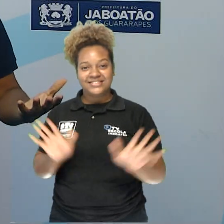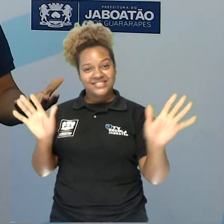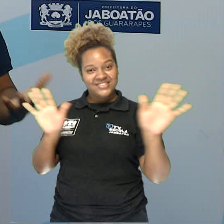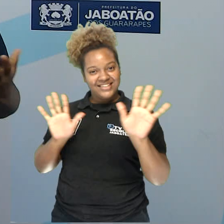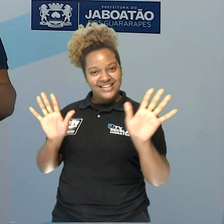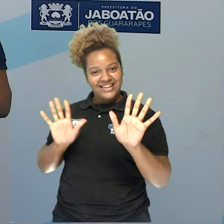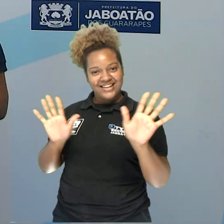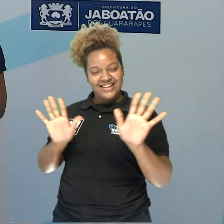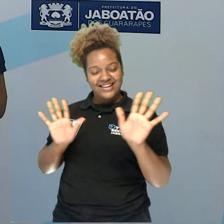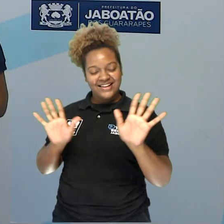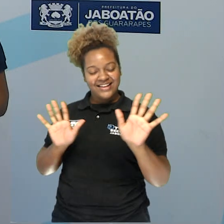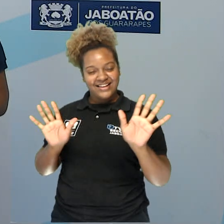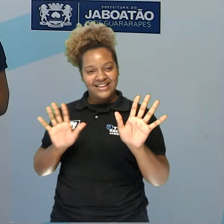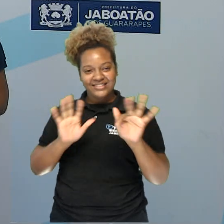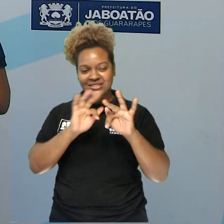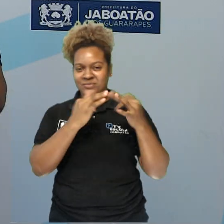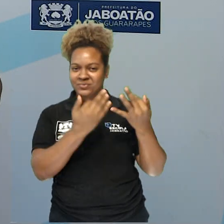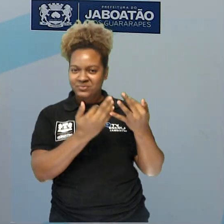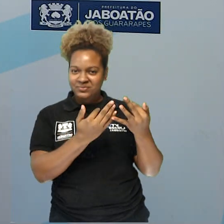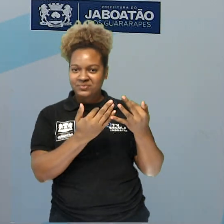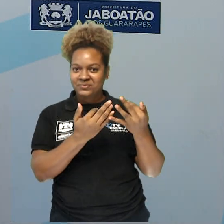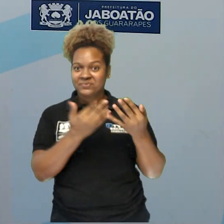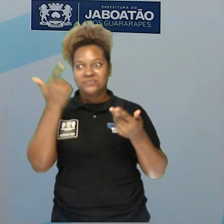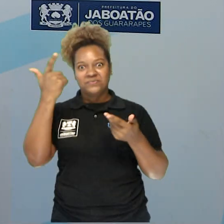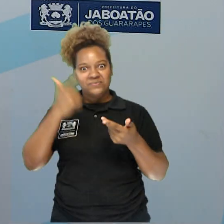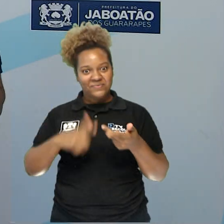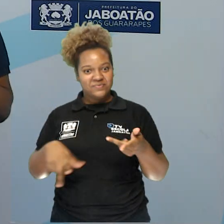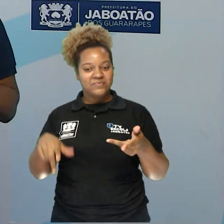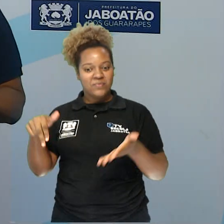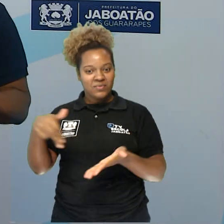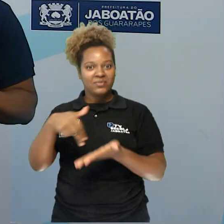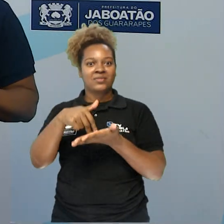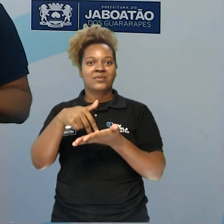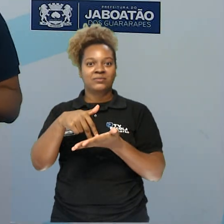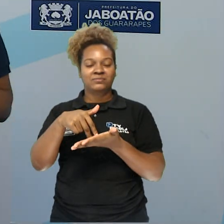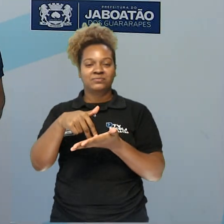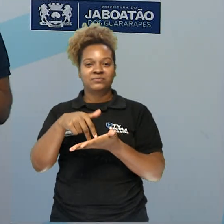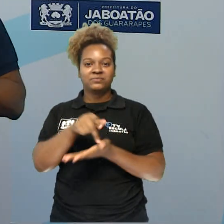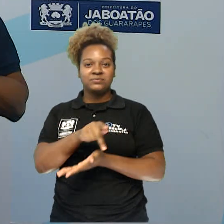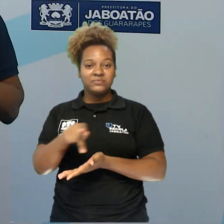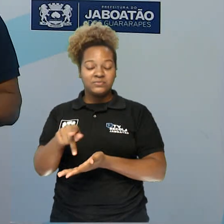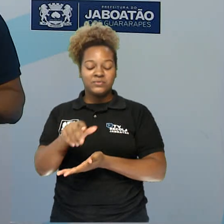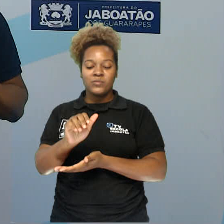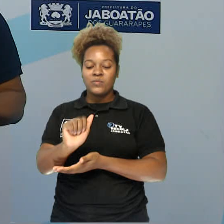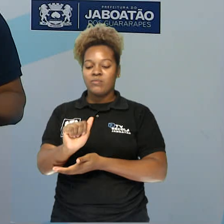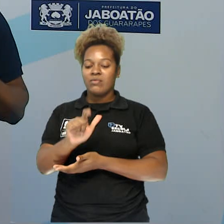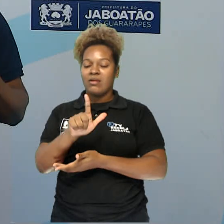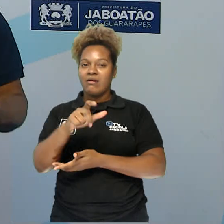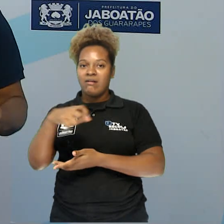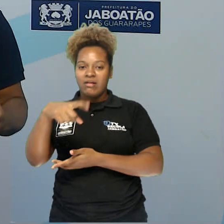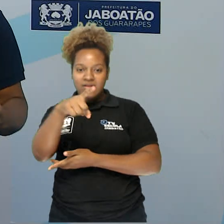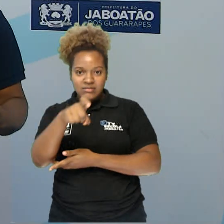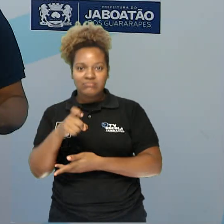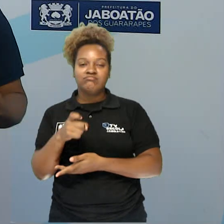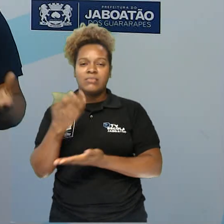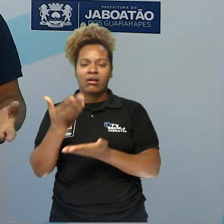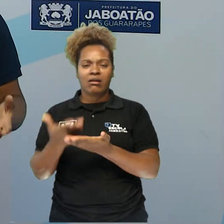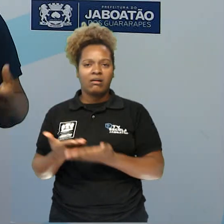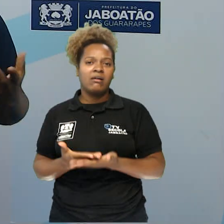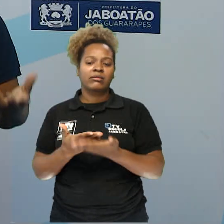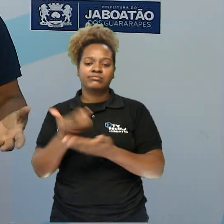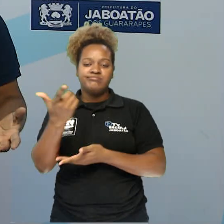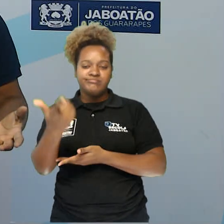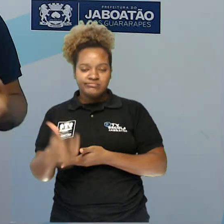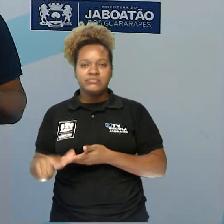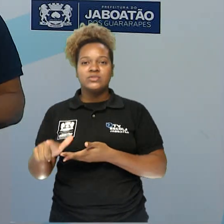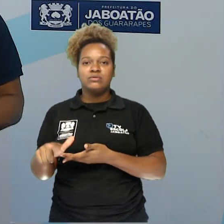Olá, alunos, olá, familiares. Olha eu aqui novamente, professor Alex, para mais uma aula de ciências para as turmas